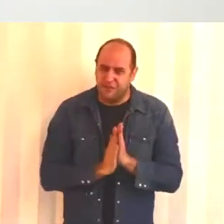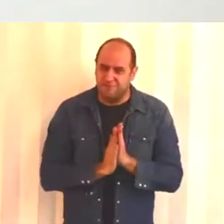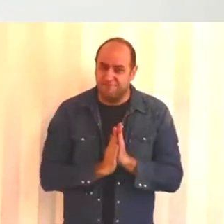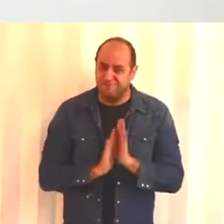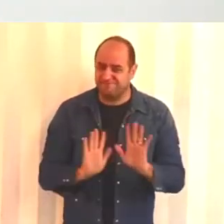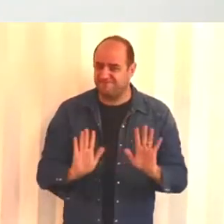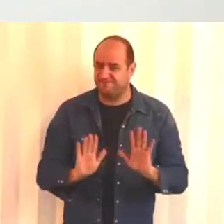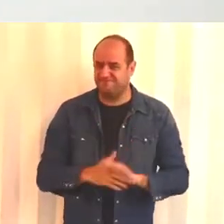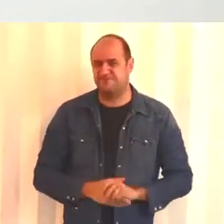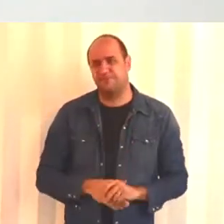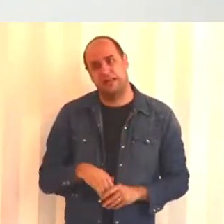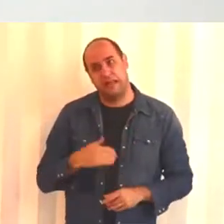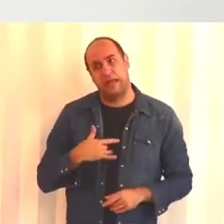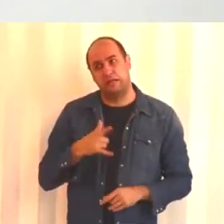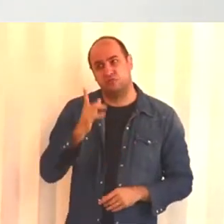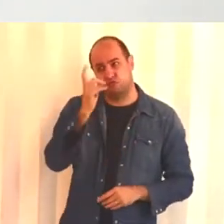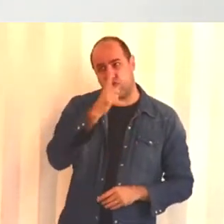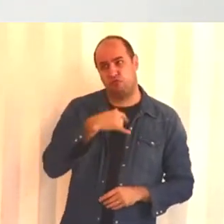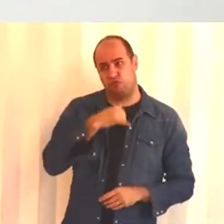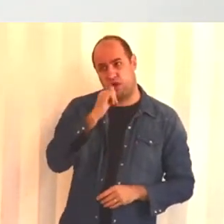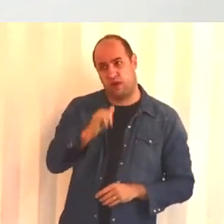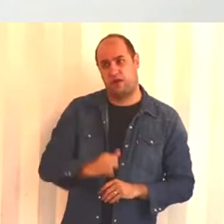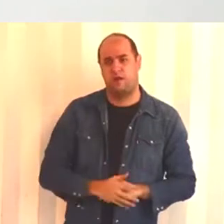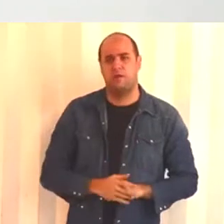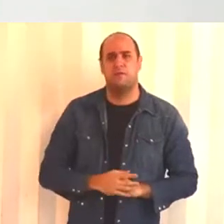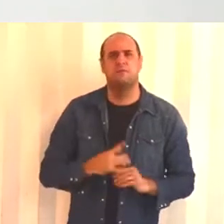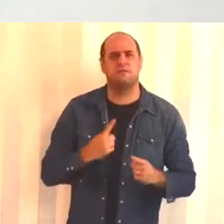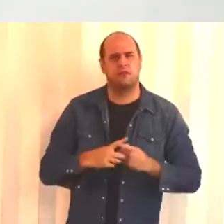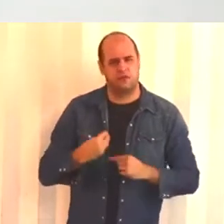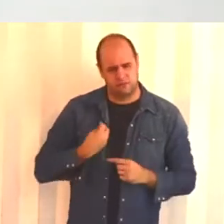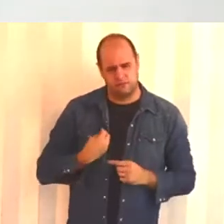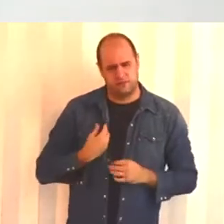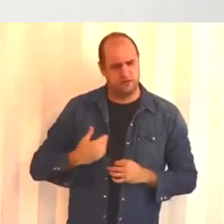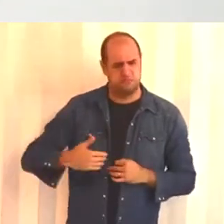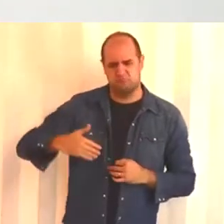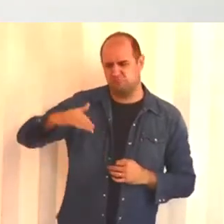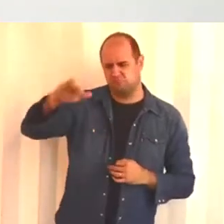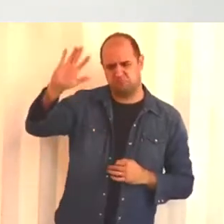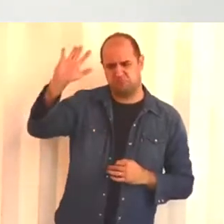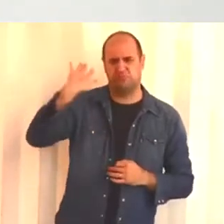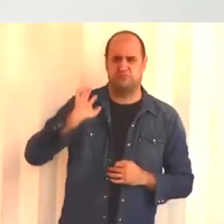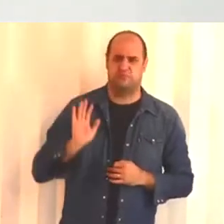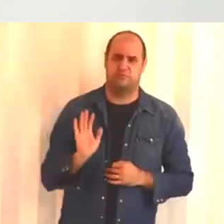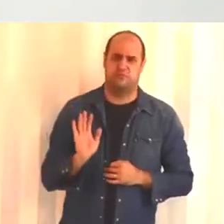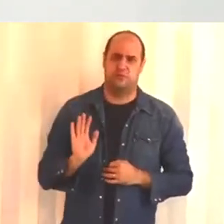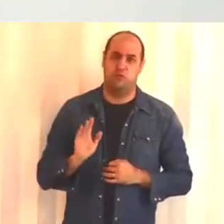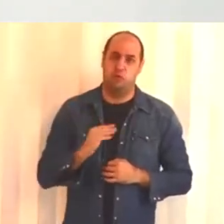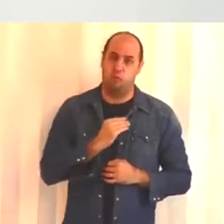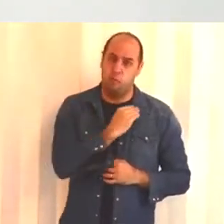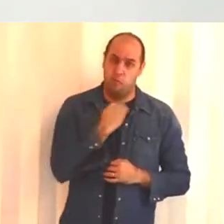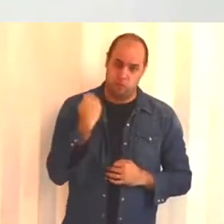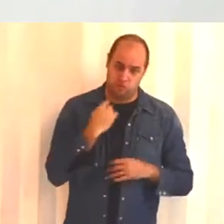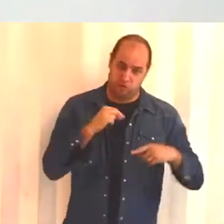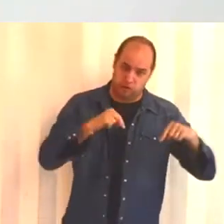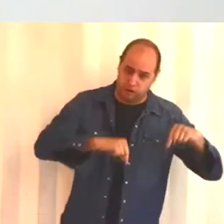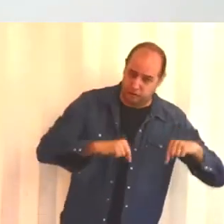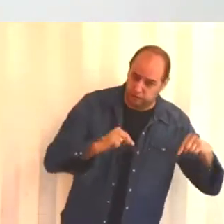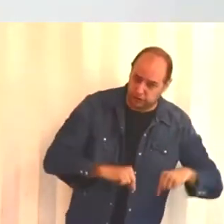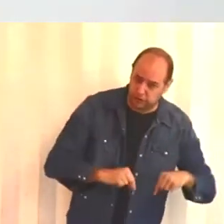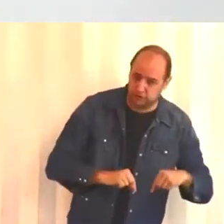Aliás, até um contrassenso dizer isso, porque continuaremos vivendo sempre. Mesmo quando a morte chega para nós